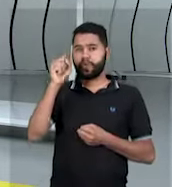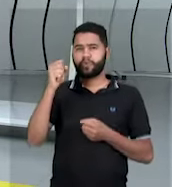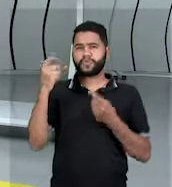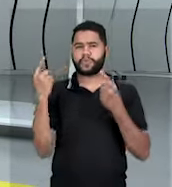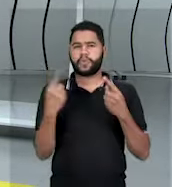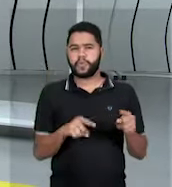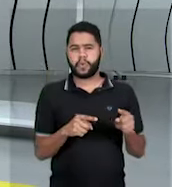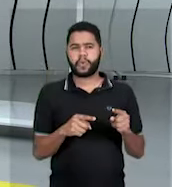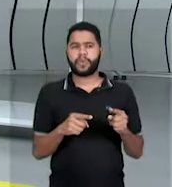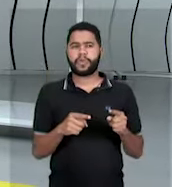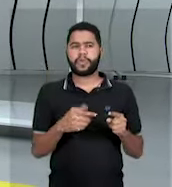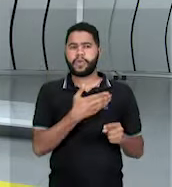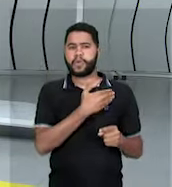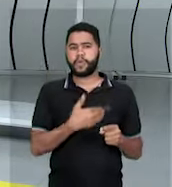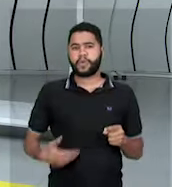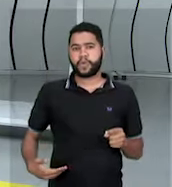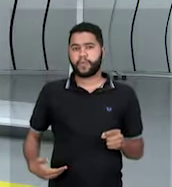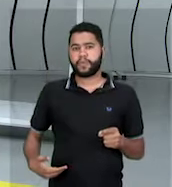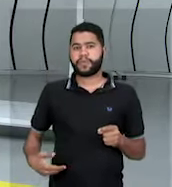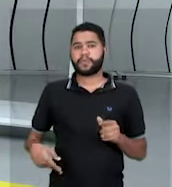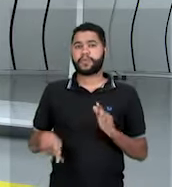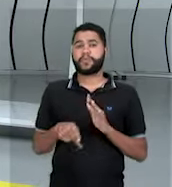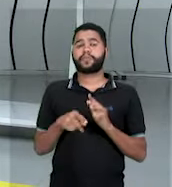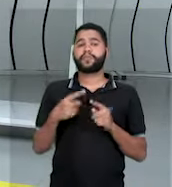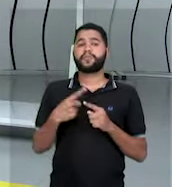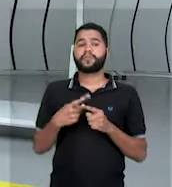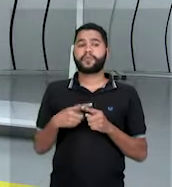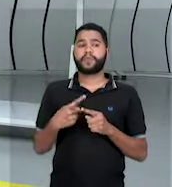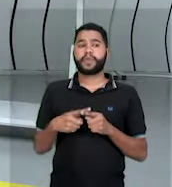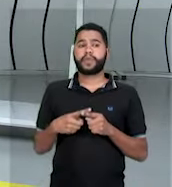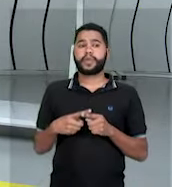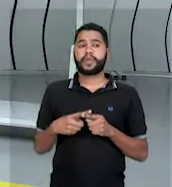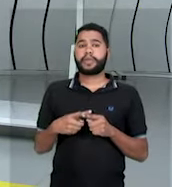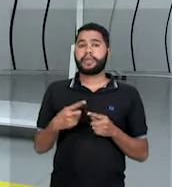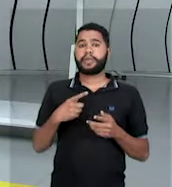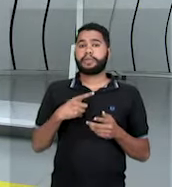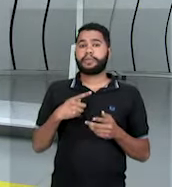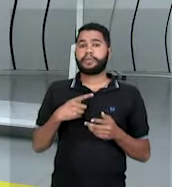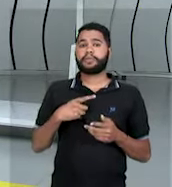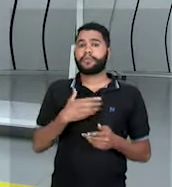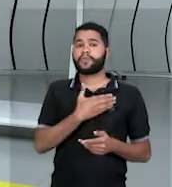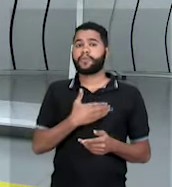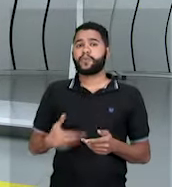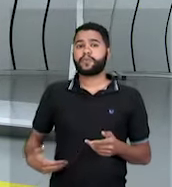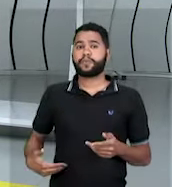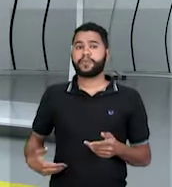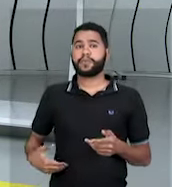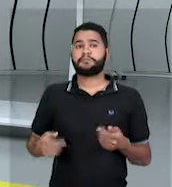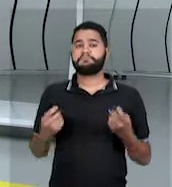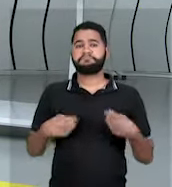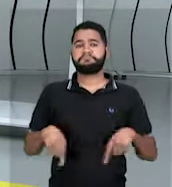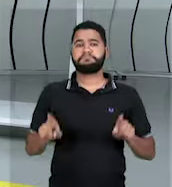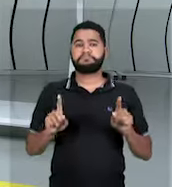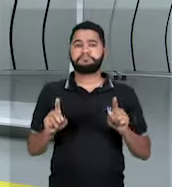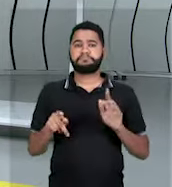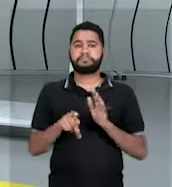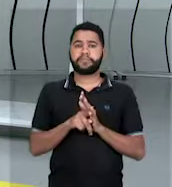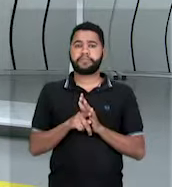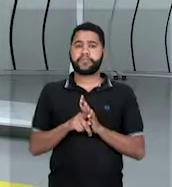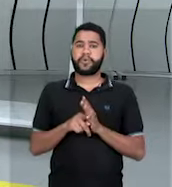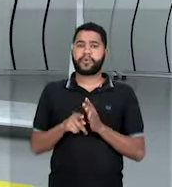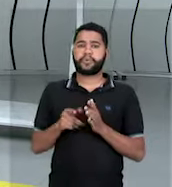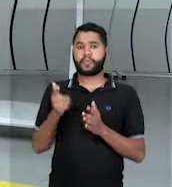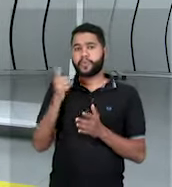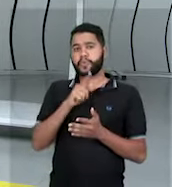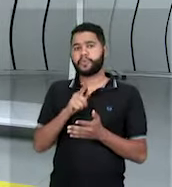contra, né, o governo, uma vez que os militares, por ser uma ditadura, eles governavam sem a necessidade de passar pela aprovação